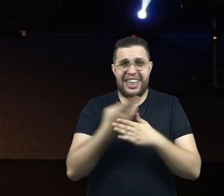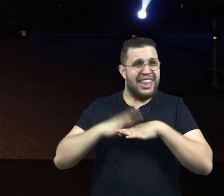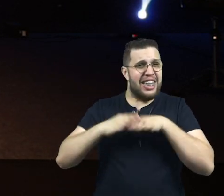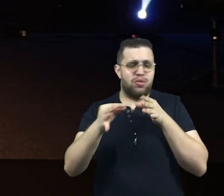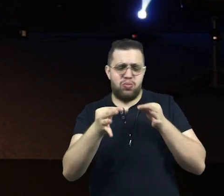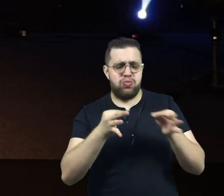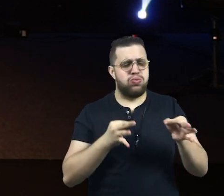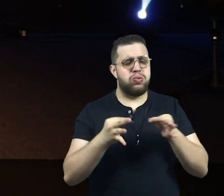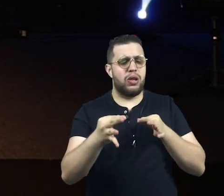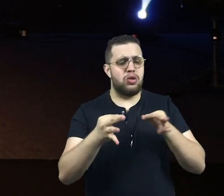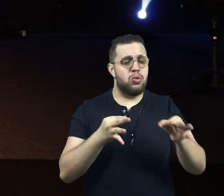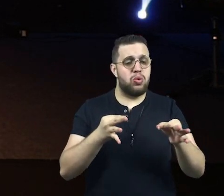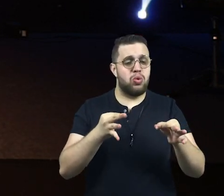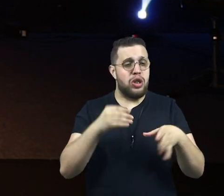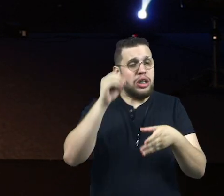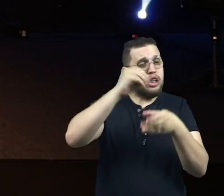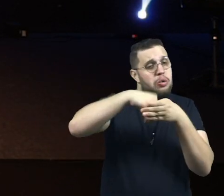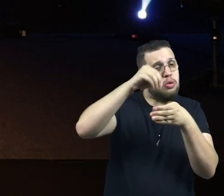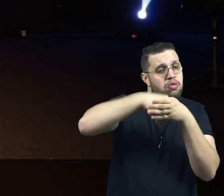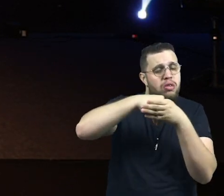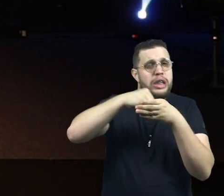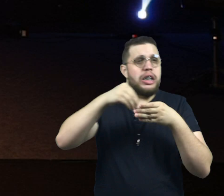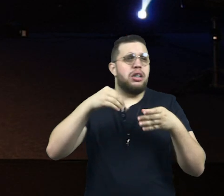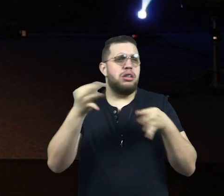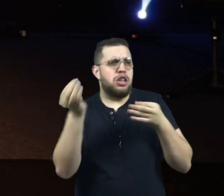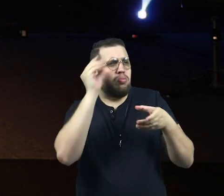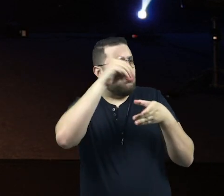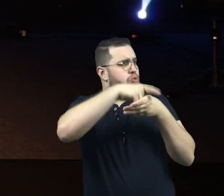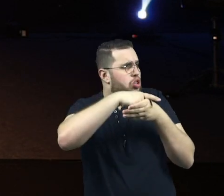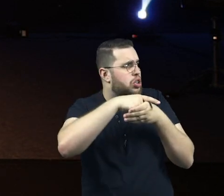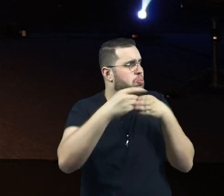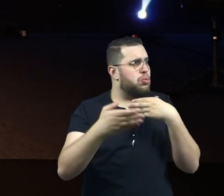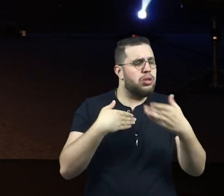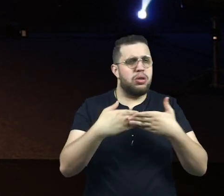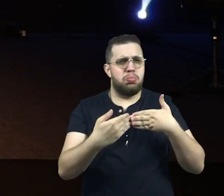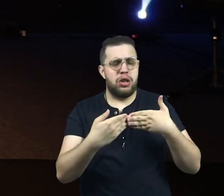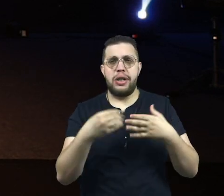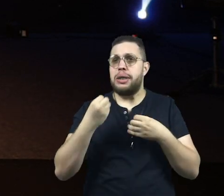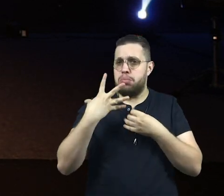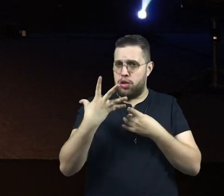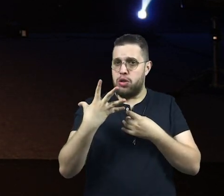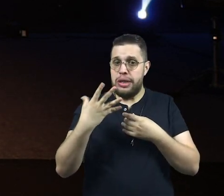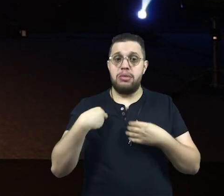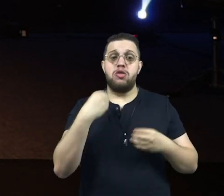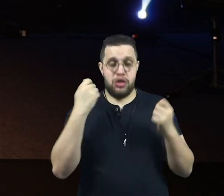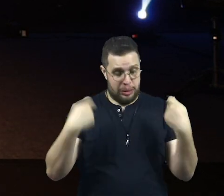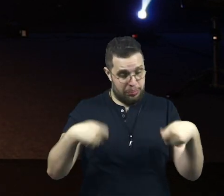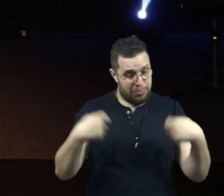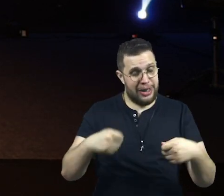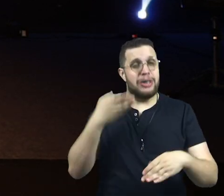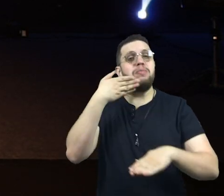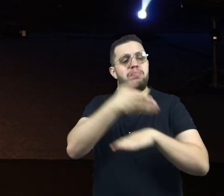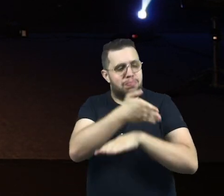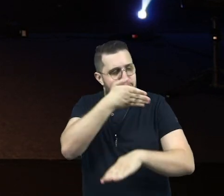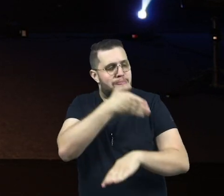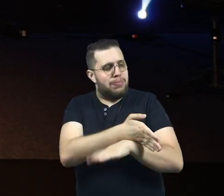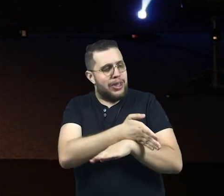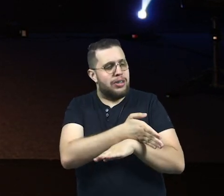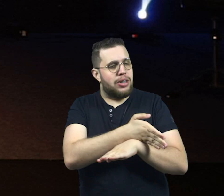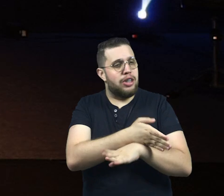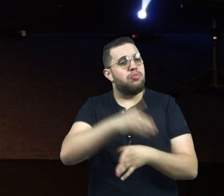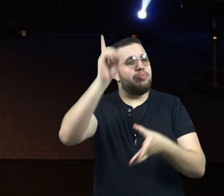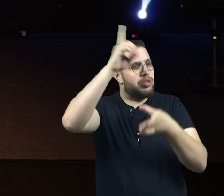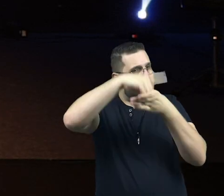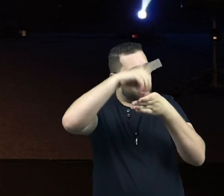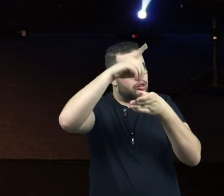ajustes na questão da oferta que você entrega ao Senhor. Mas não deixe de colocar também em prática. Não deixe de colocar também em prática o seu